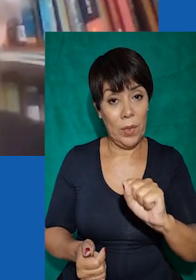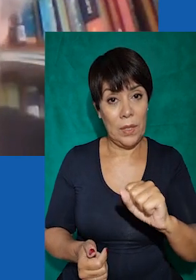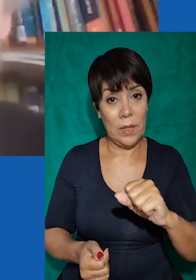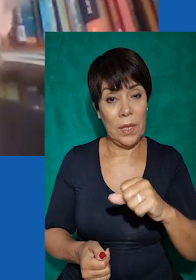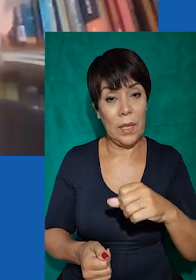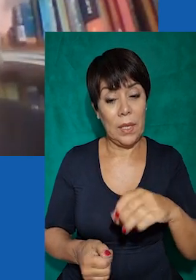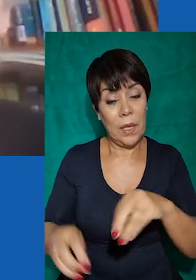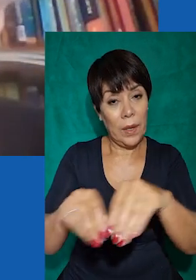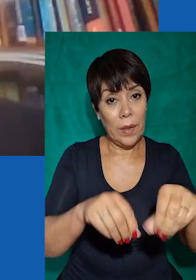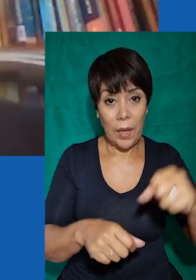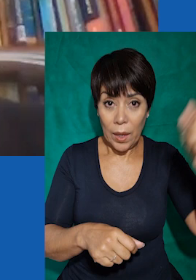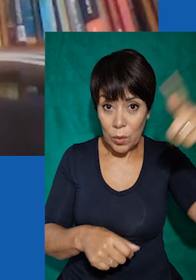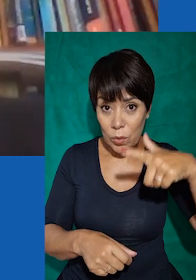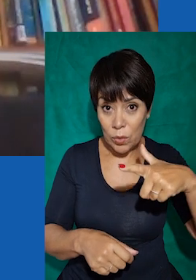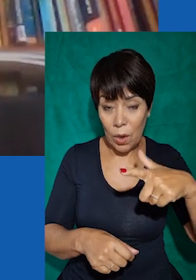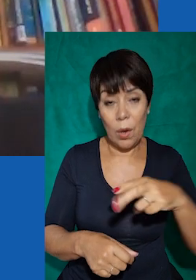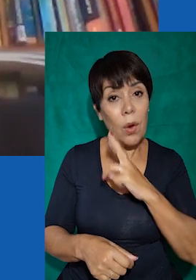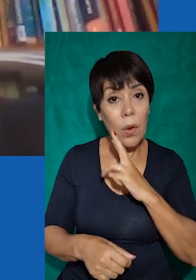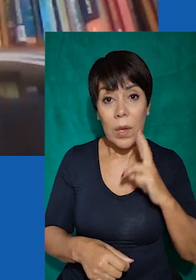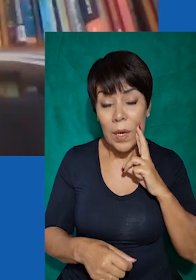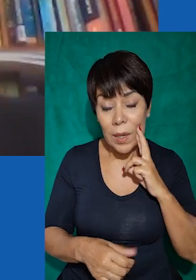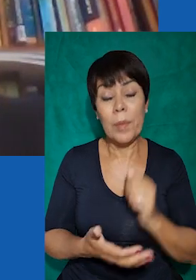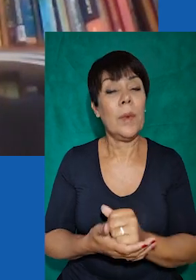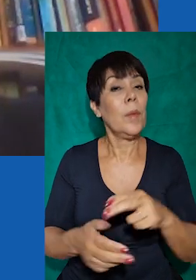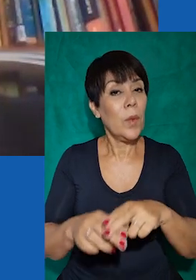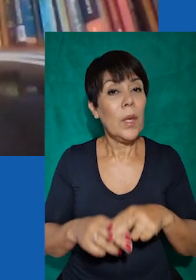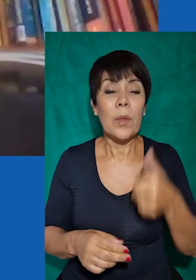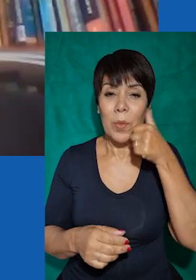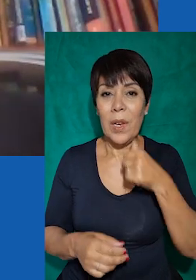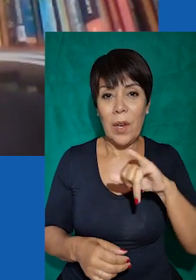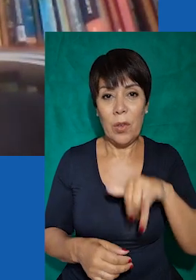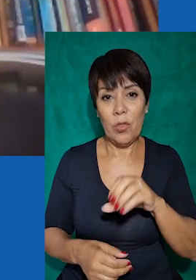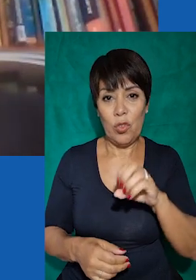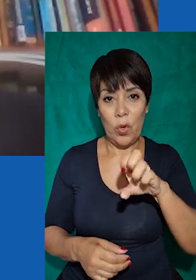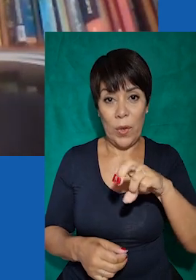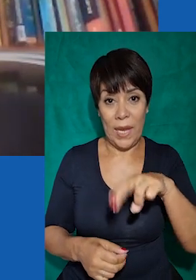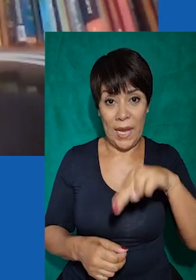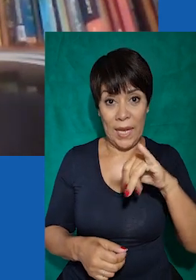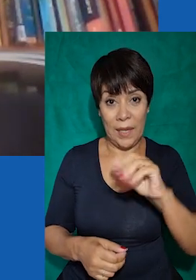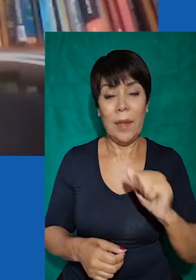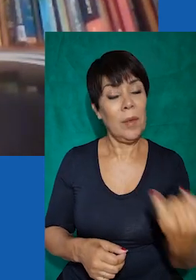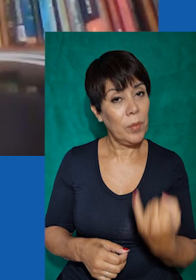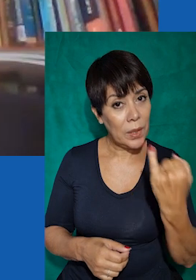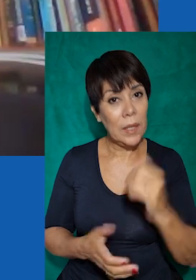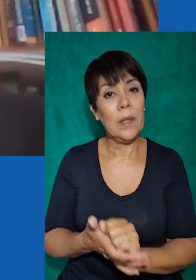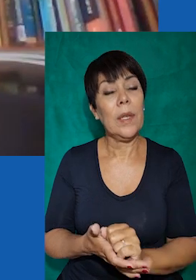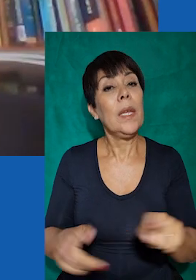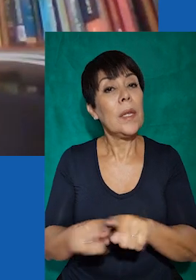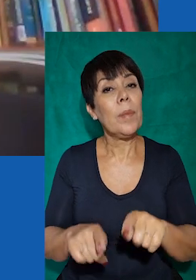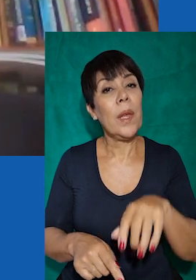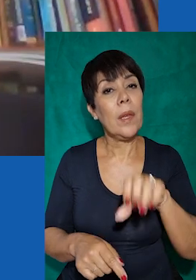qual, como vimos, Joênia foi muito importante. E o Supremo Tribunal Federal,